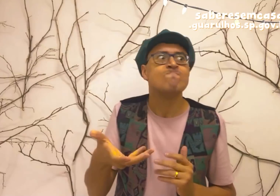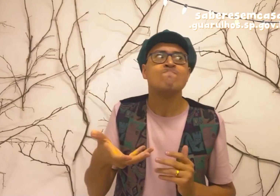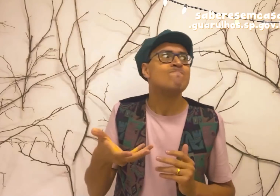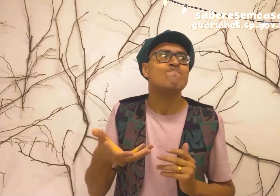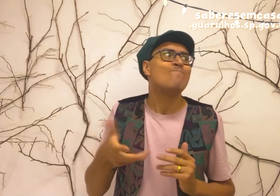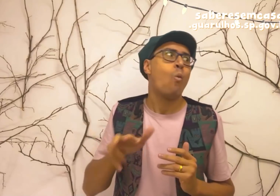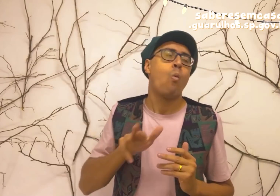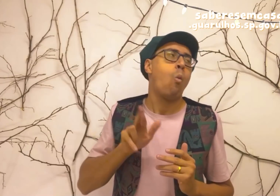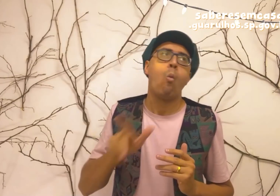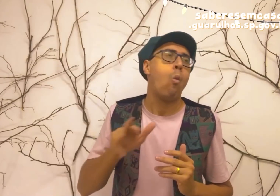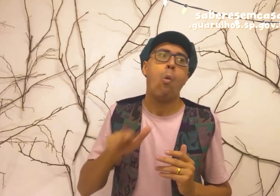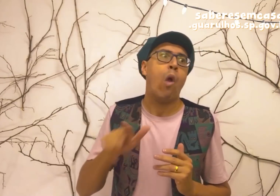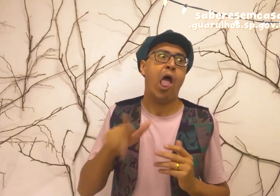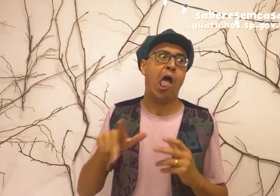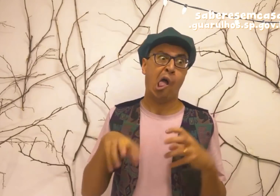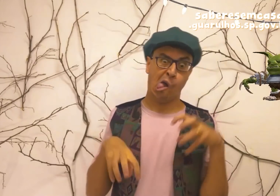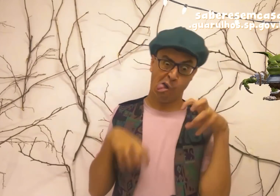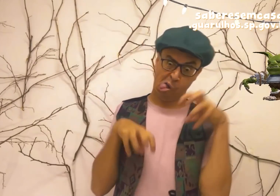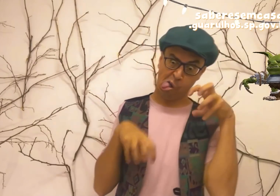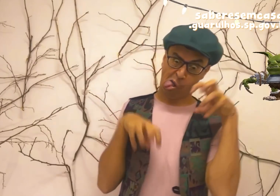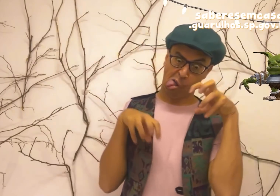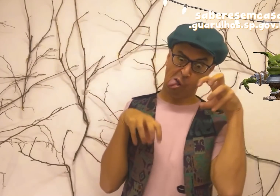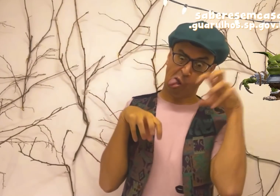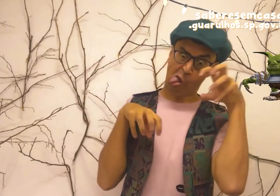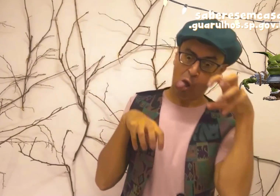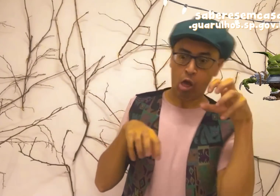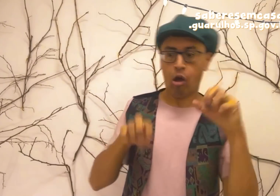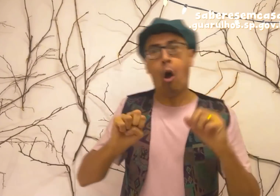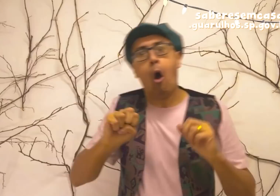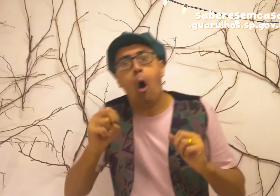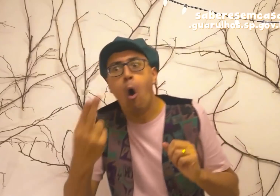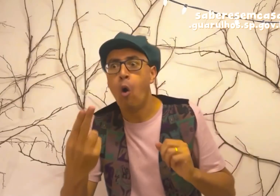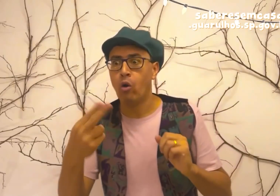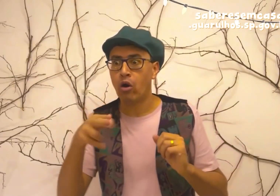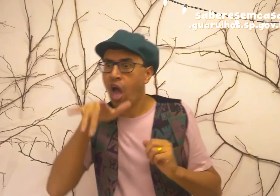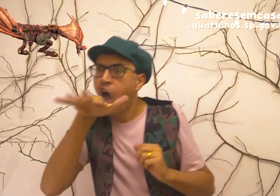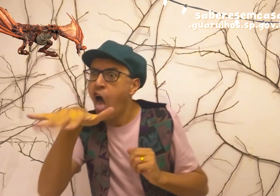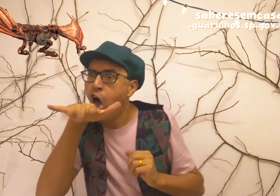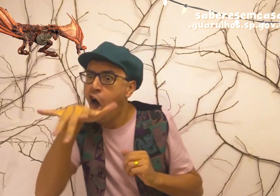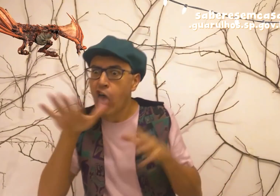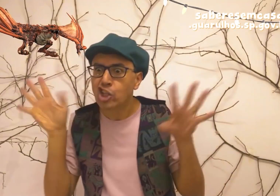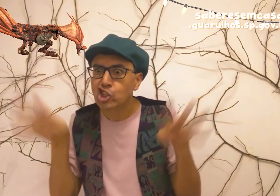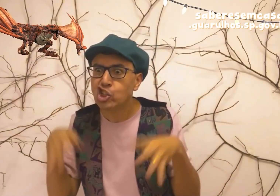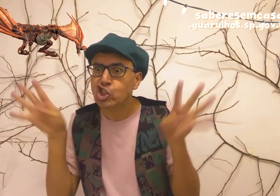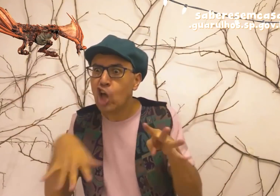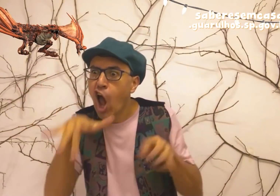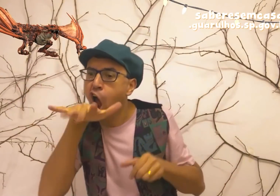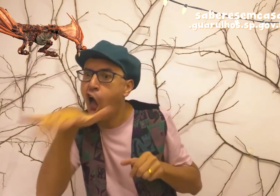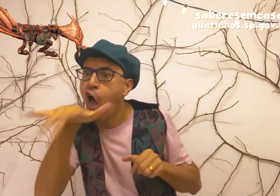ele não era monstro ou dragão.